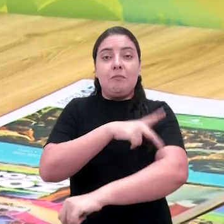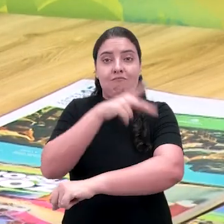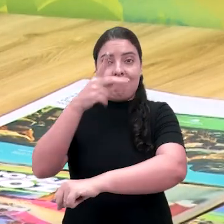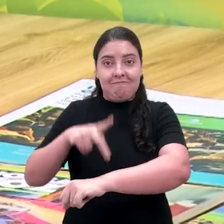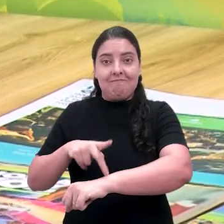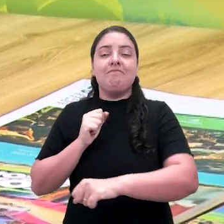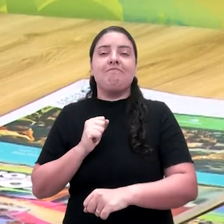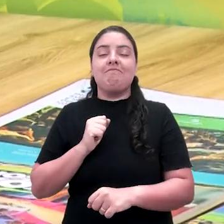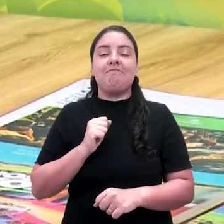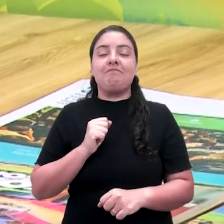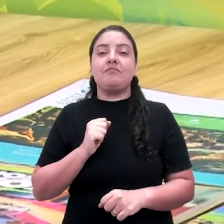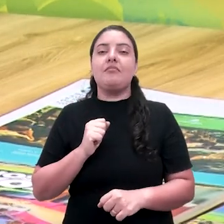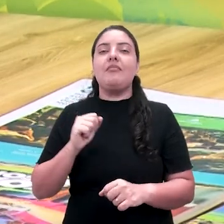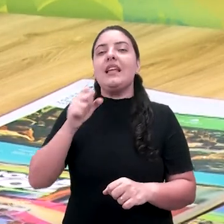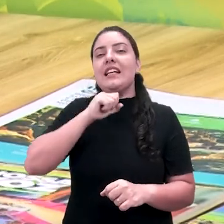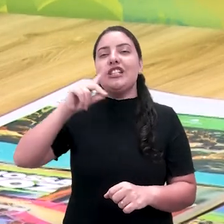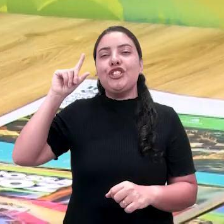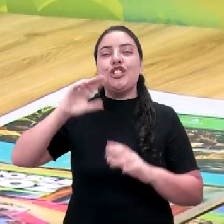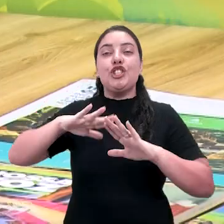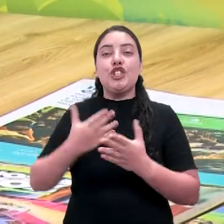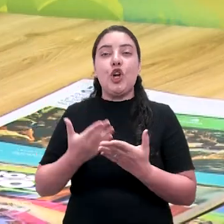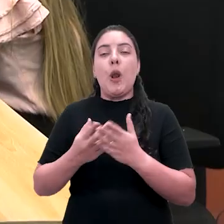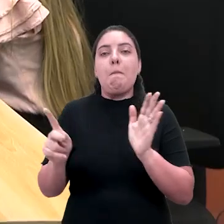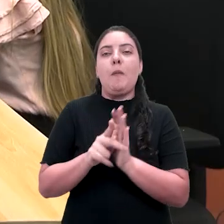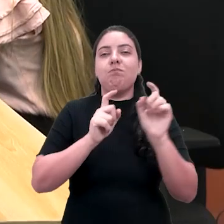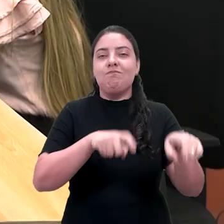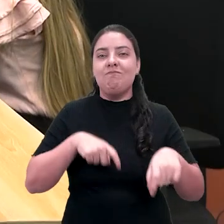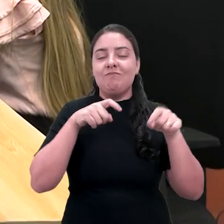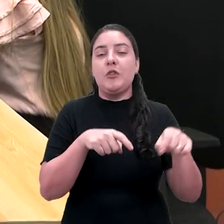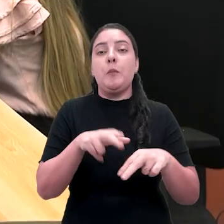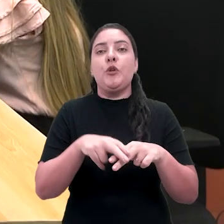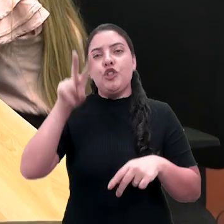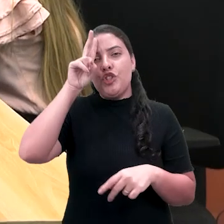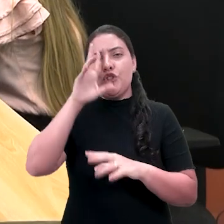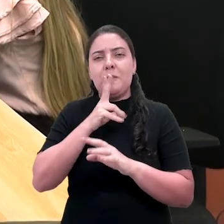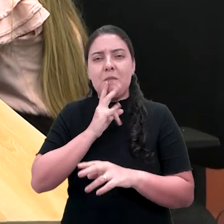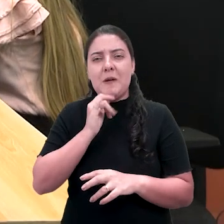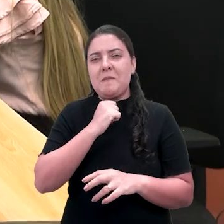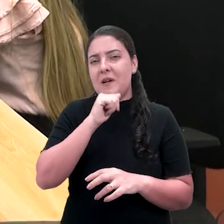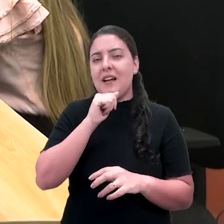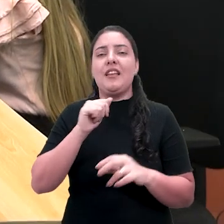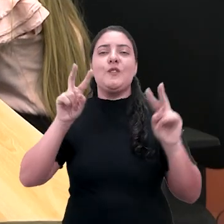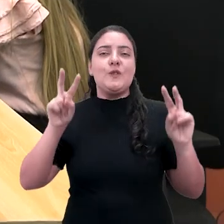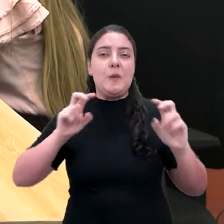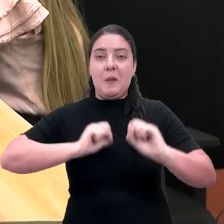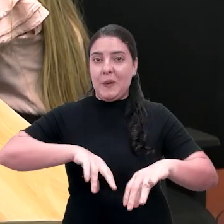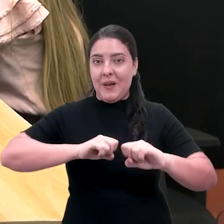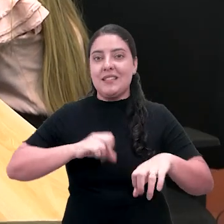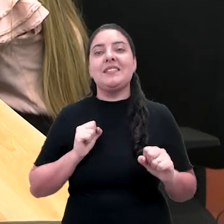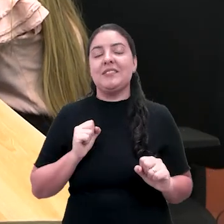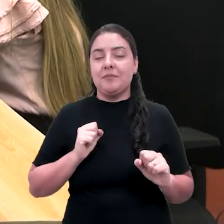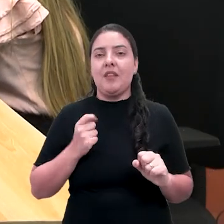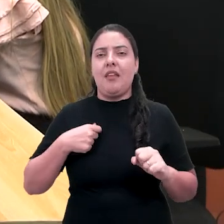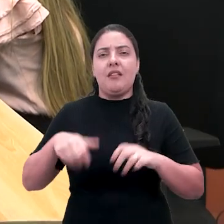Pacatuba, nas antigas escolas agrícolas, Então, a história dos meus pais já começam através da educação,